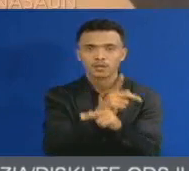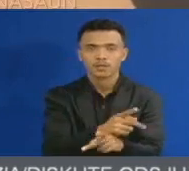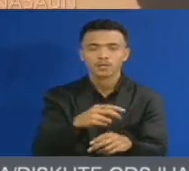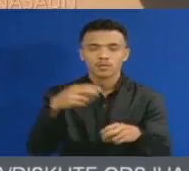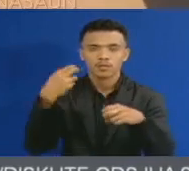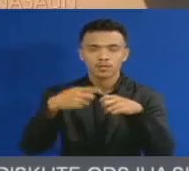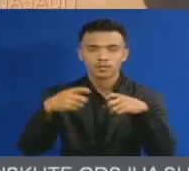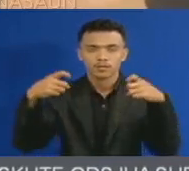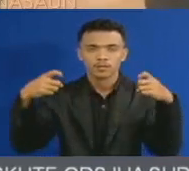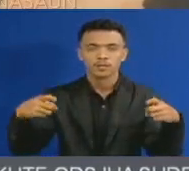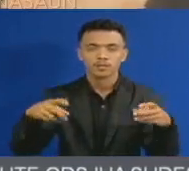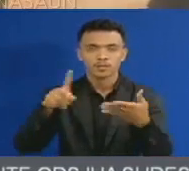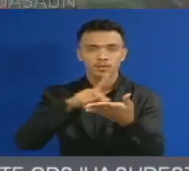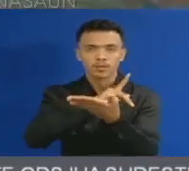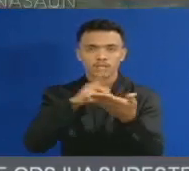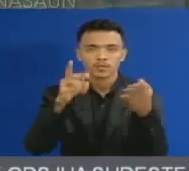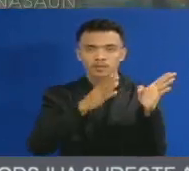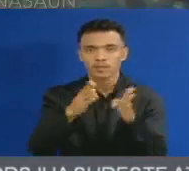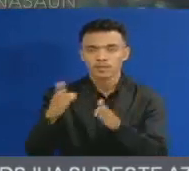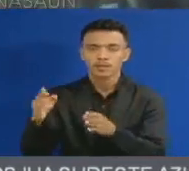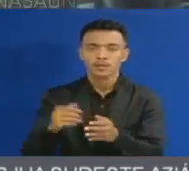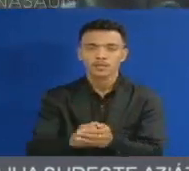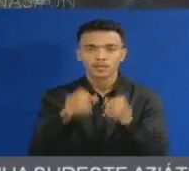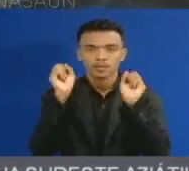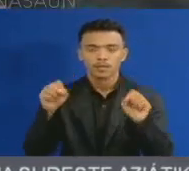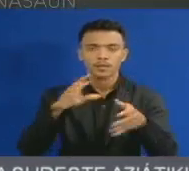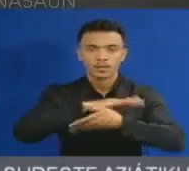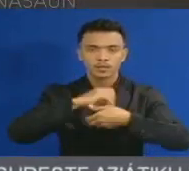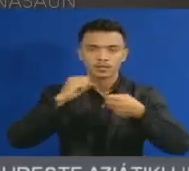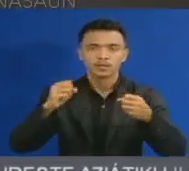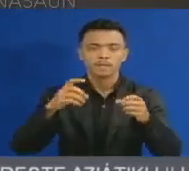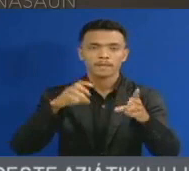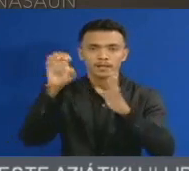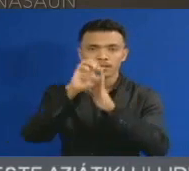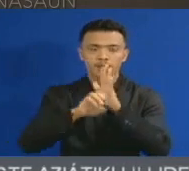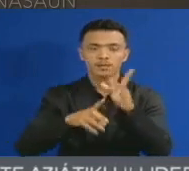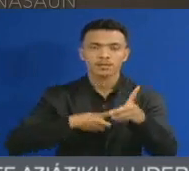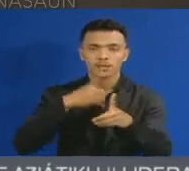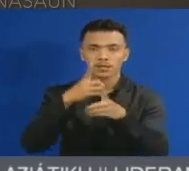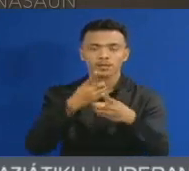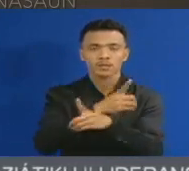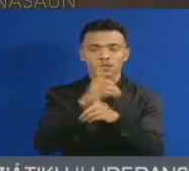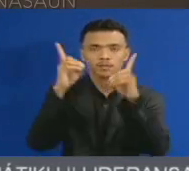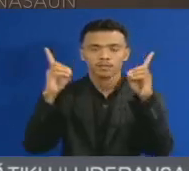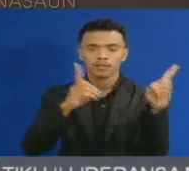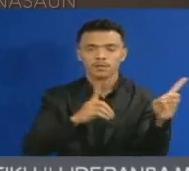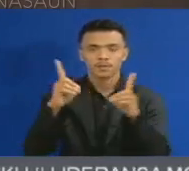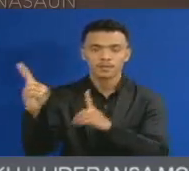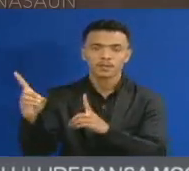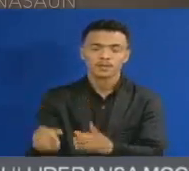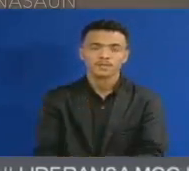terrorismo, espionagem, no crime organizado nebe nia natureza bele destrui estado direito nebe establece. Ezequiel Freitas, Elio